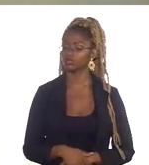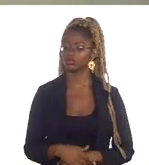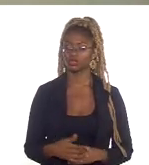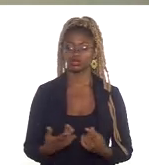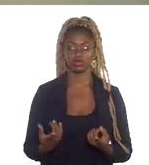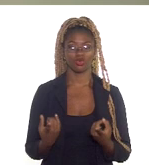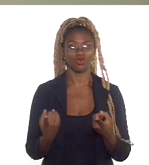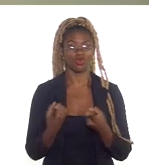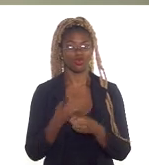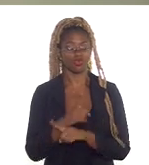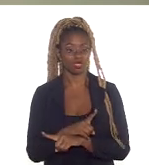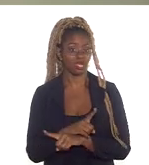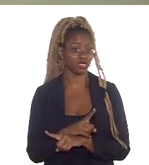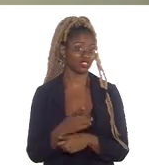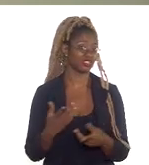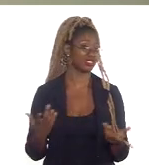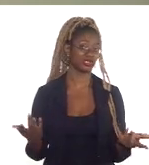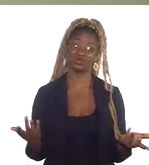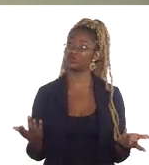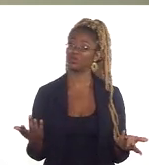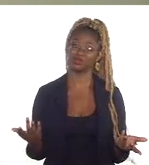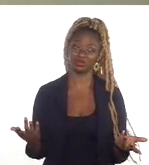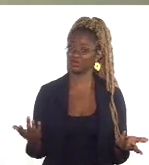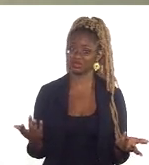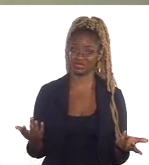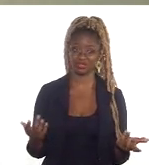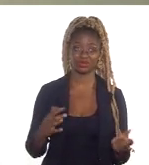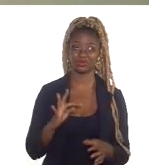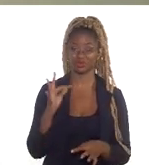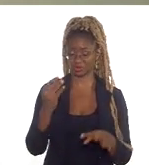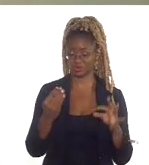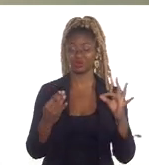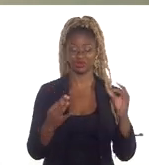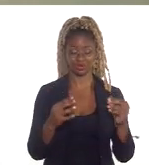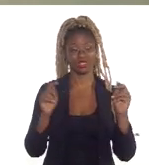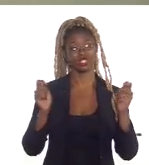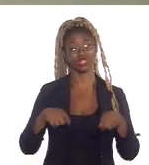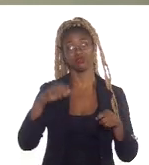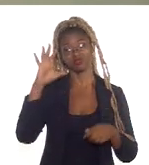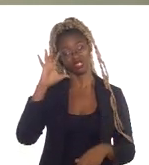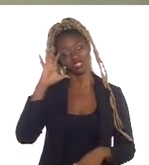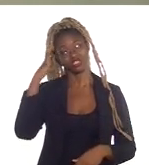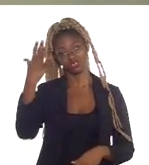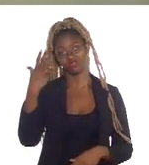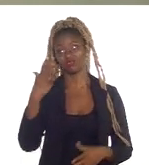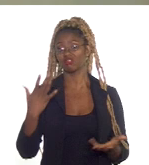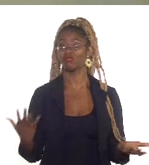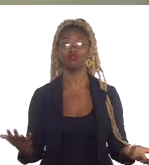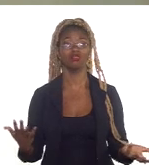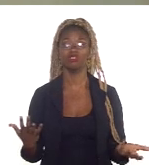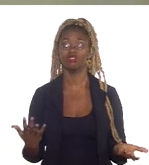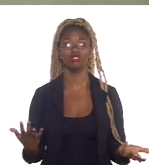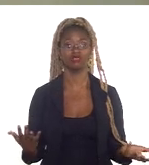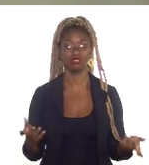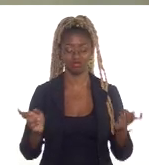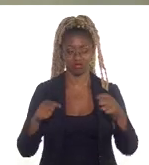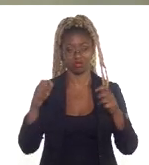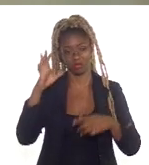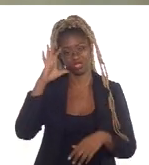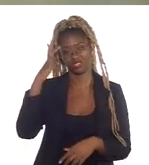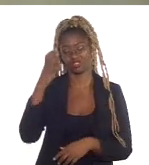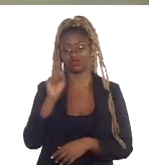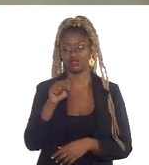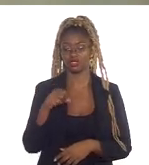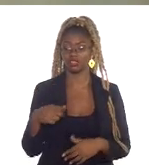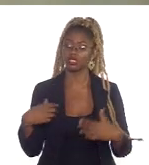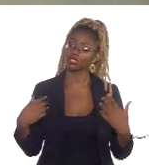contradições que não sejam superadas. Não vejo nenhuma delas. Né? É, me parece contradições insuperáveis.